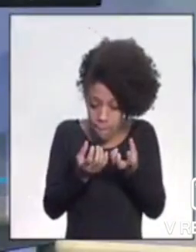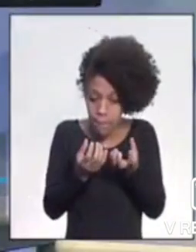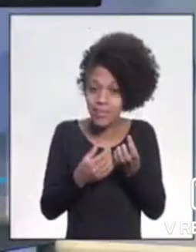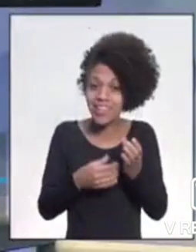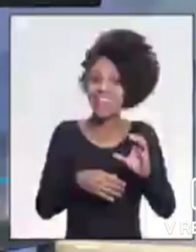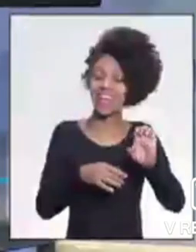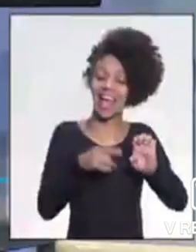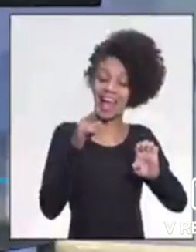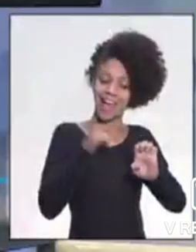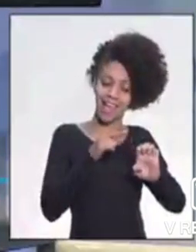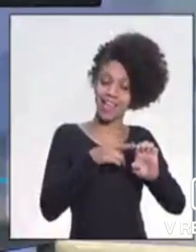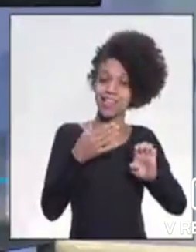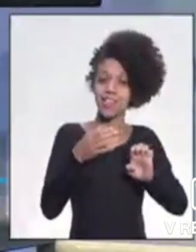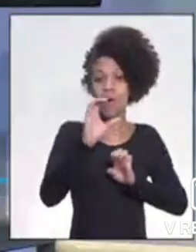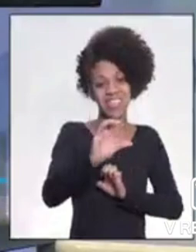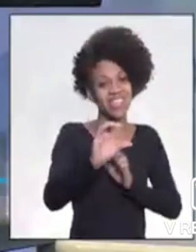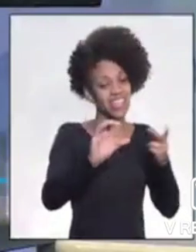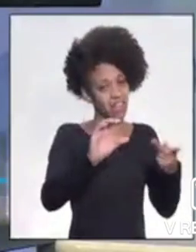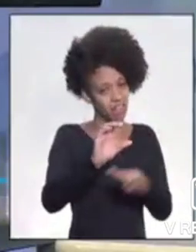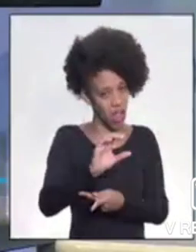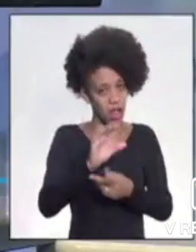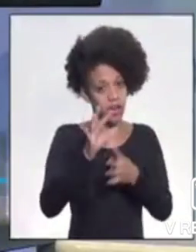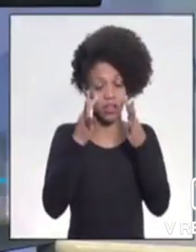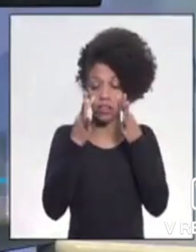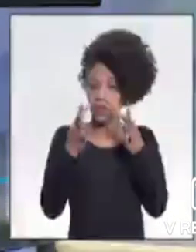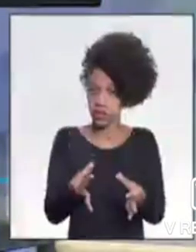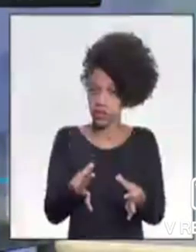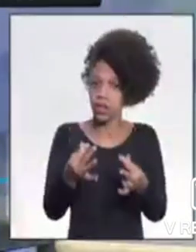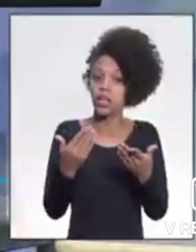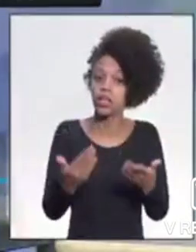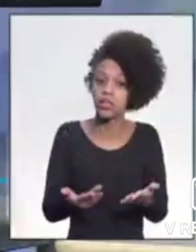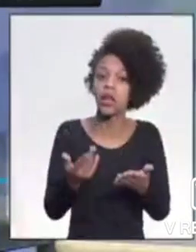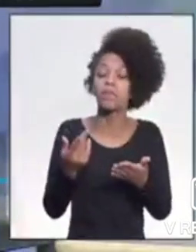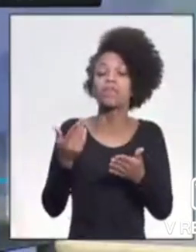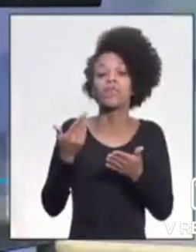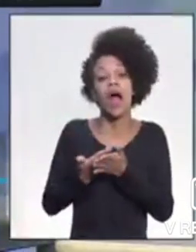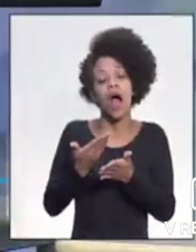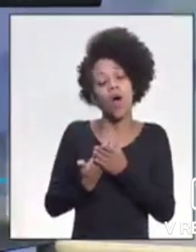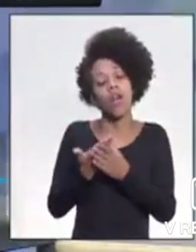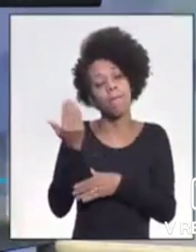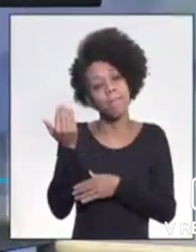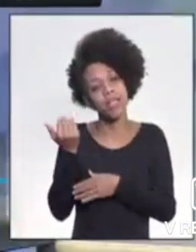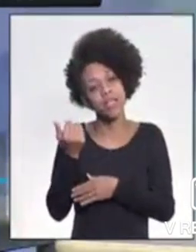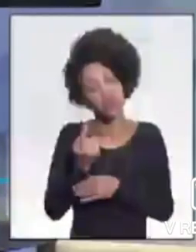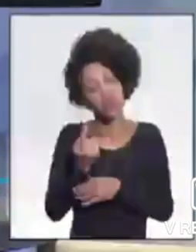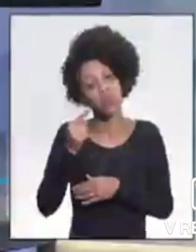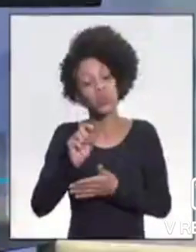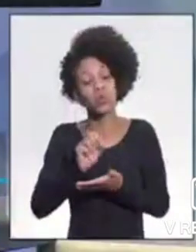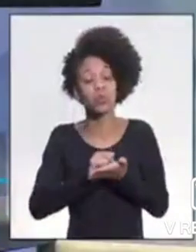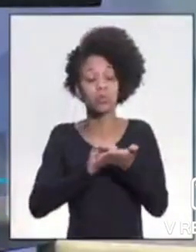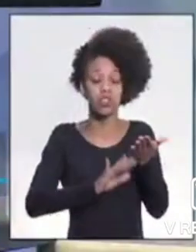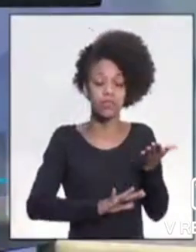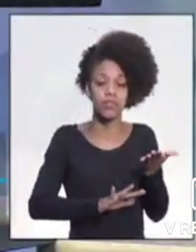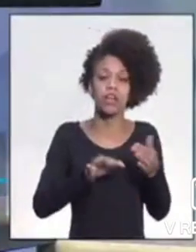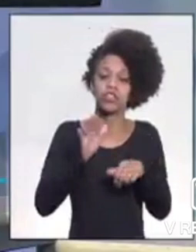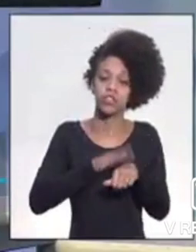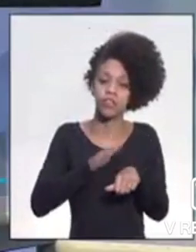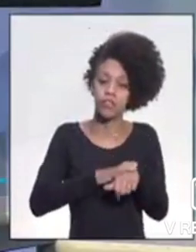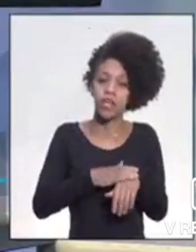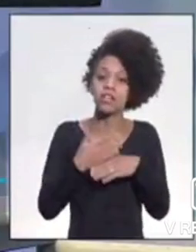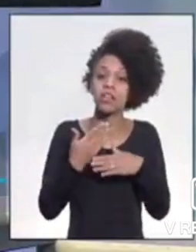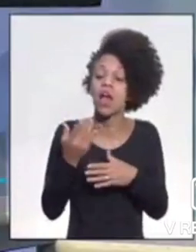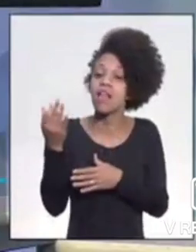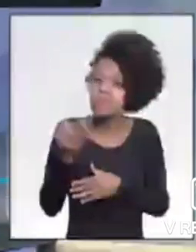então estava assinalada errado. Então só chamar atenção para vocês, referente à aula passada, do último exercício que nós realizamos, que a alternativa